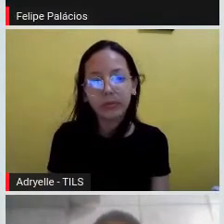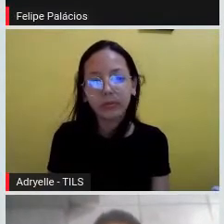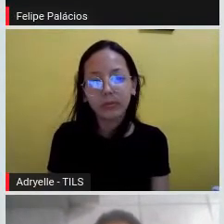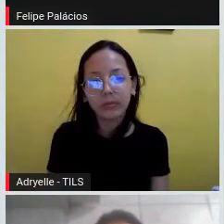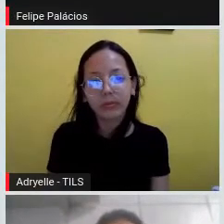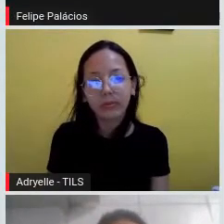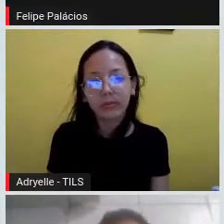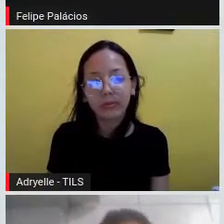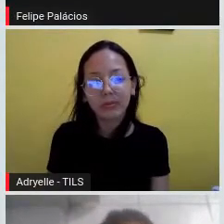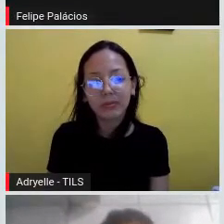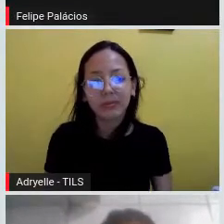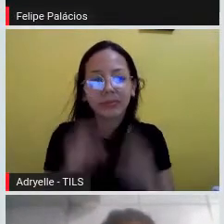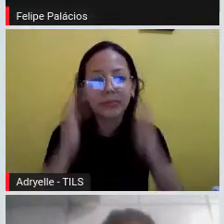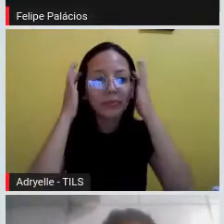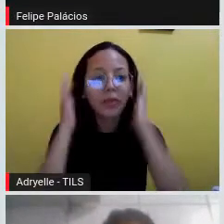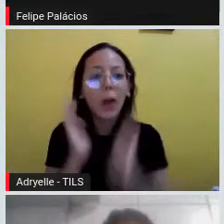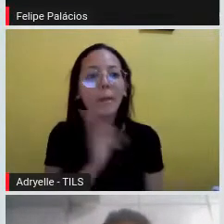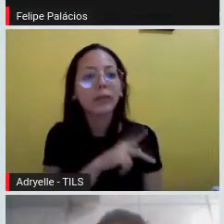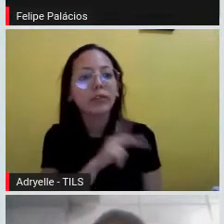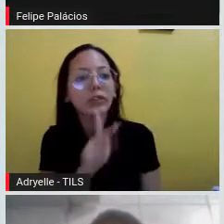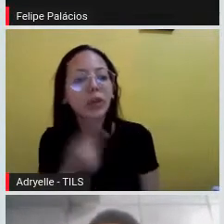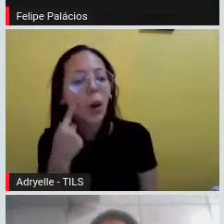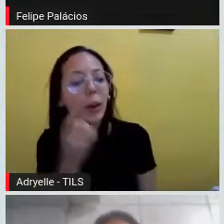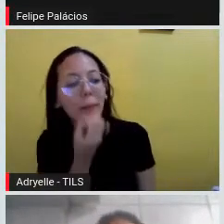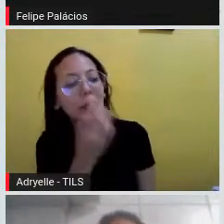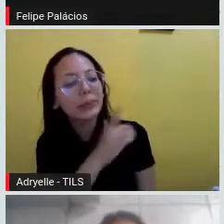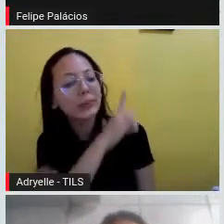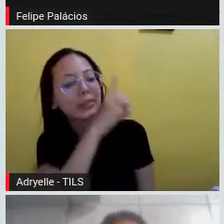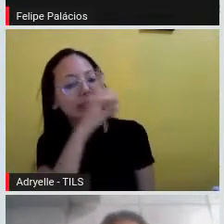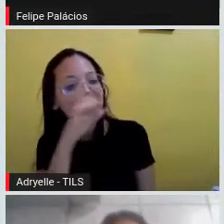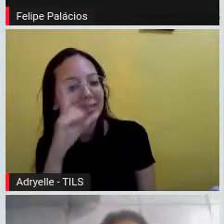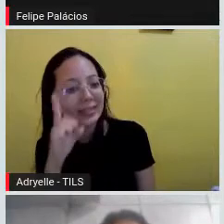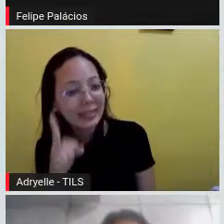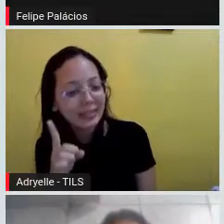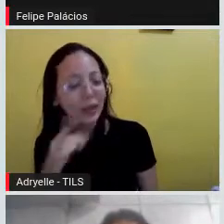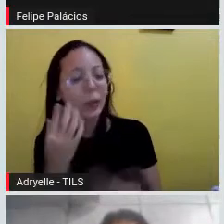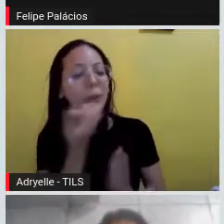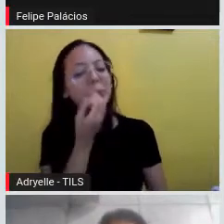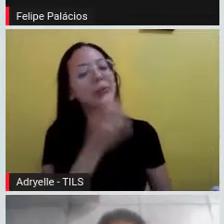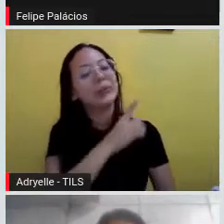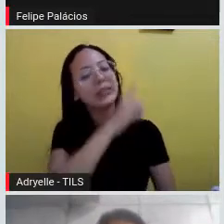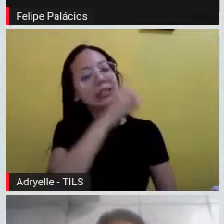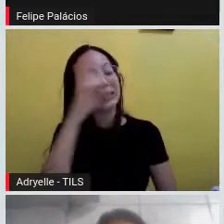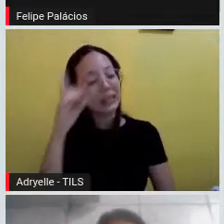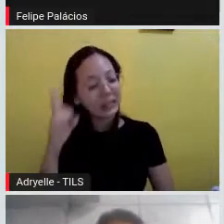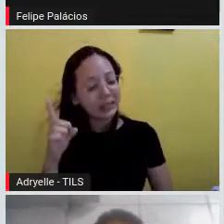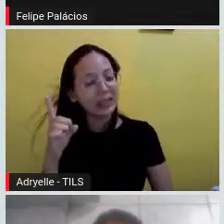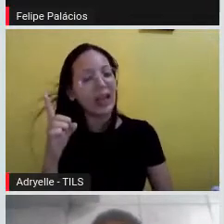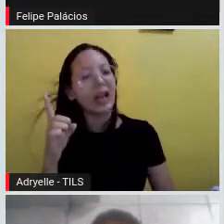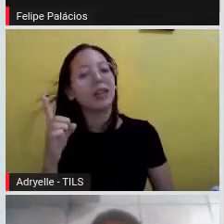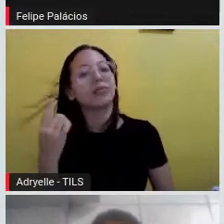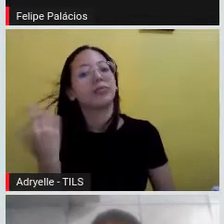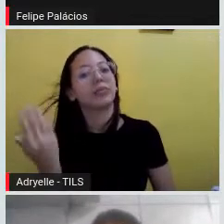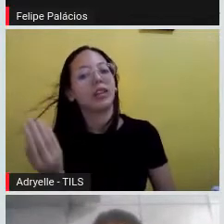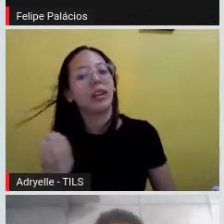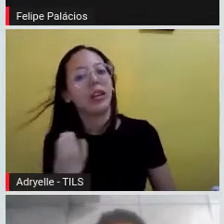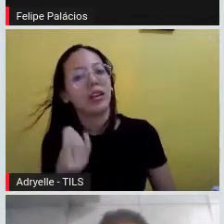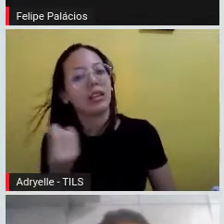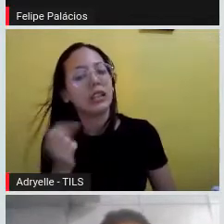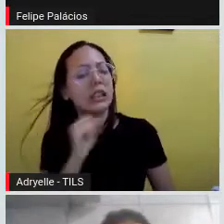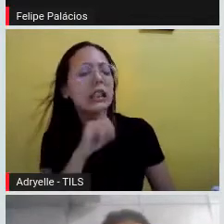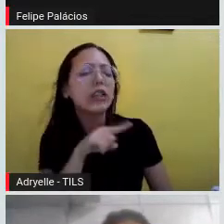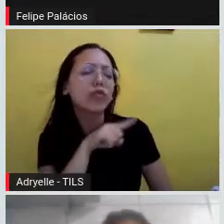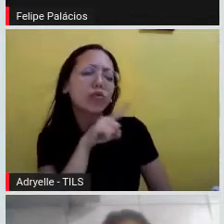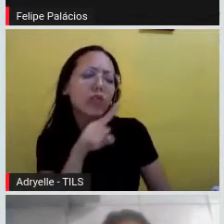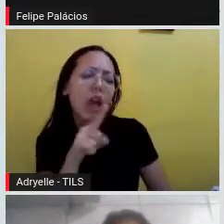Professora, bom Oi, dia. Felipe. Bom dia. Bom dia. Se a senhora achar melhor, para